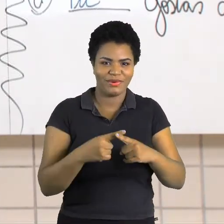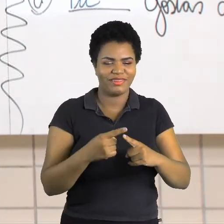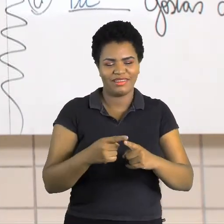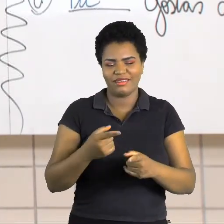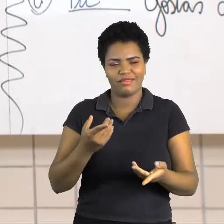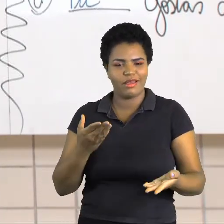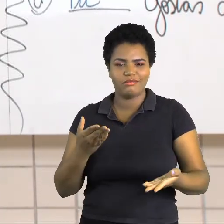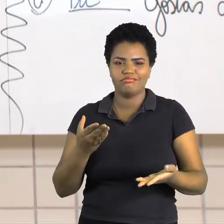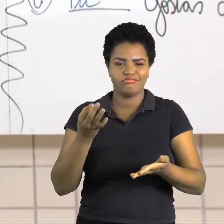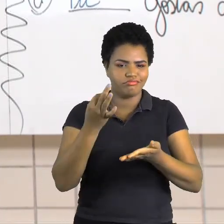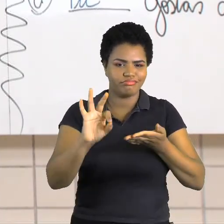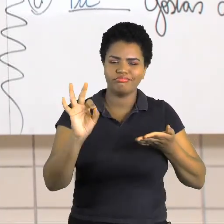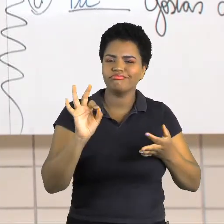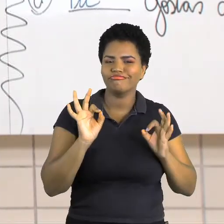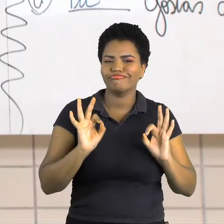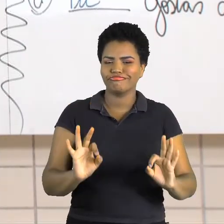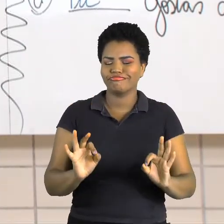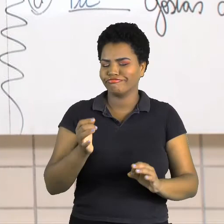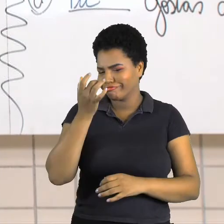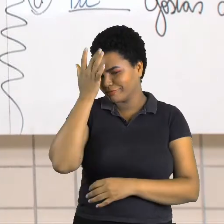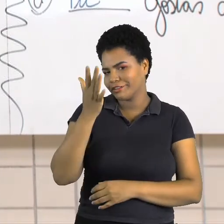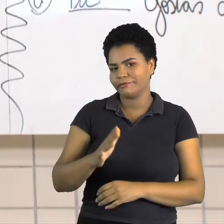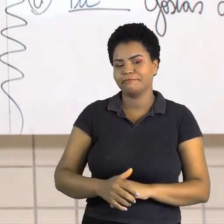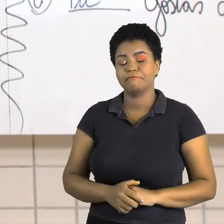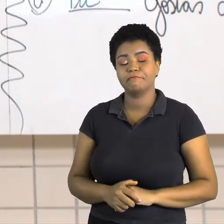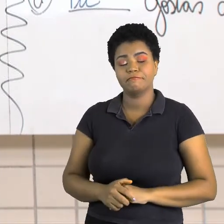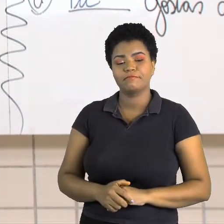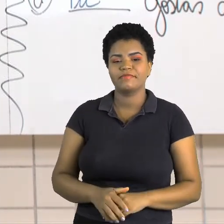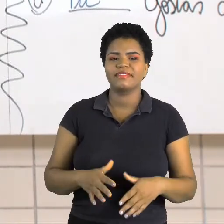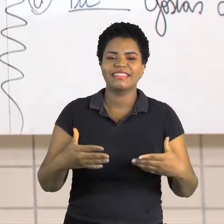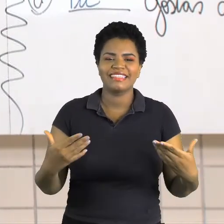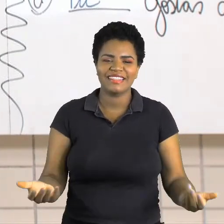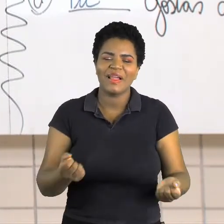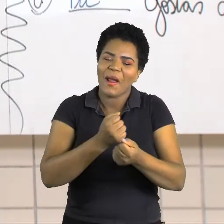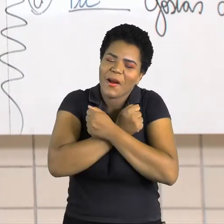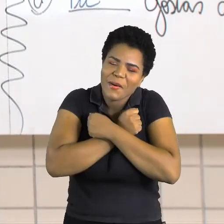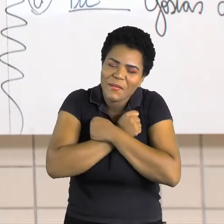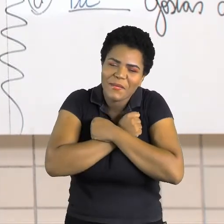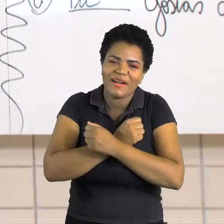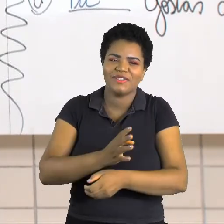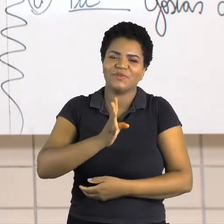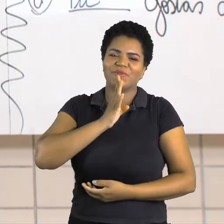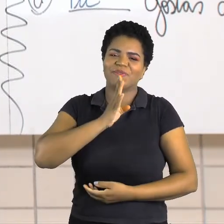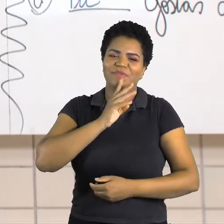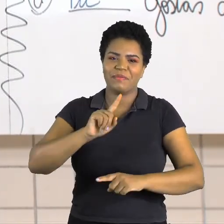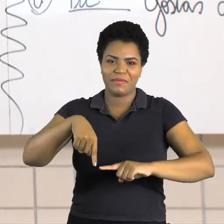facilmente. Sendo assim, abraços de sabedoria e até a próxima aula.